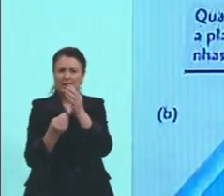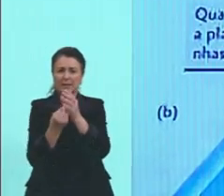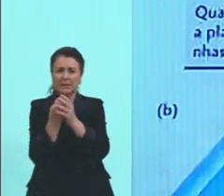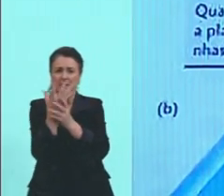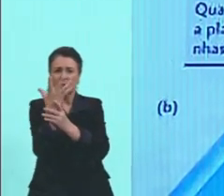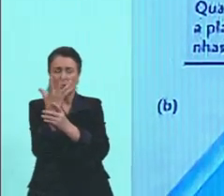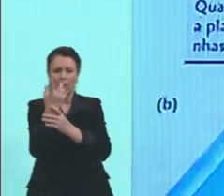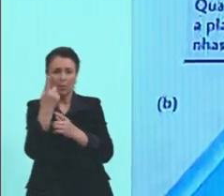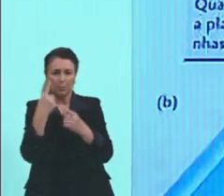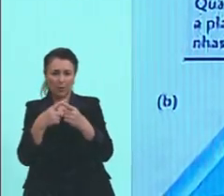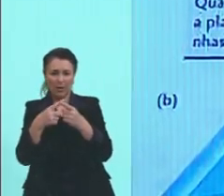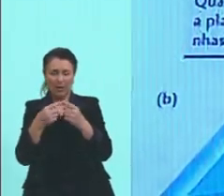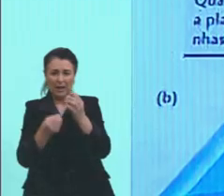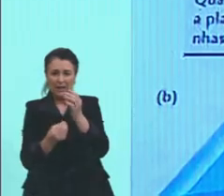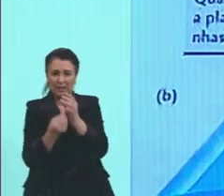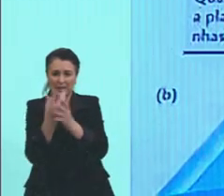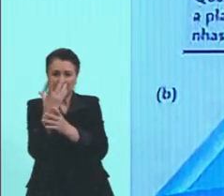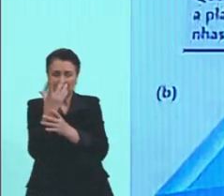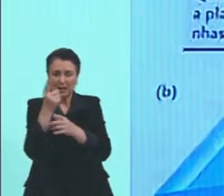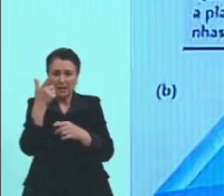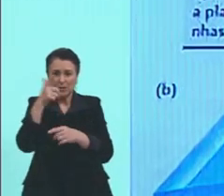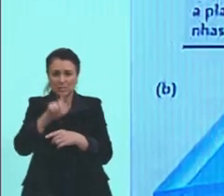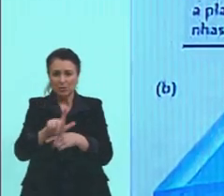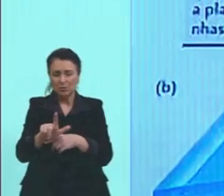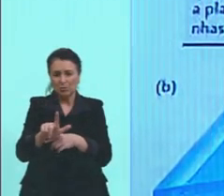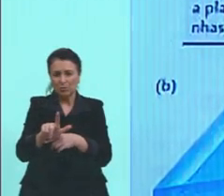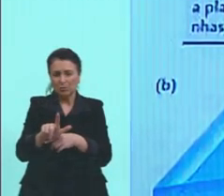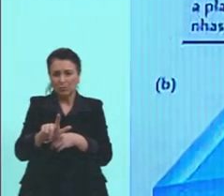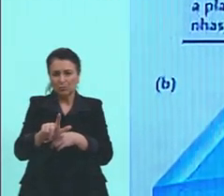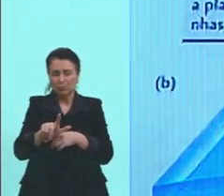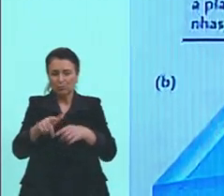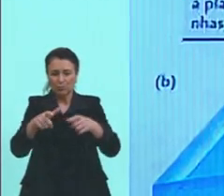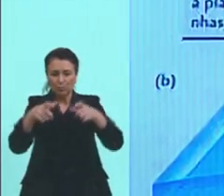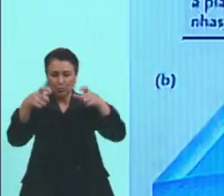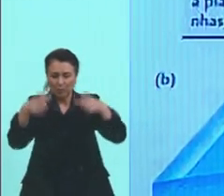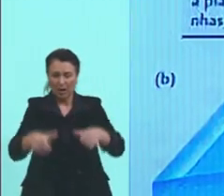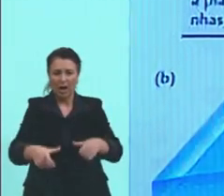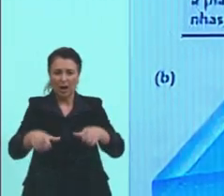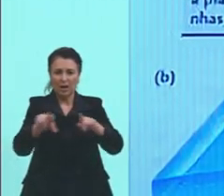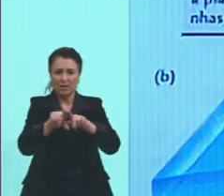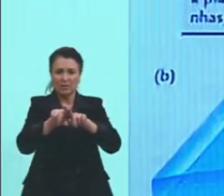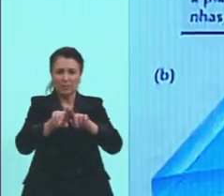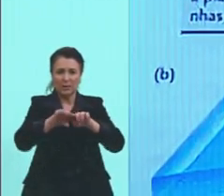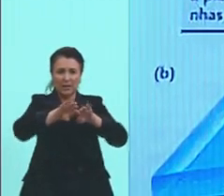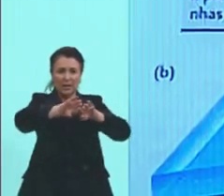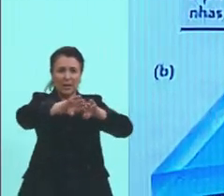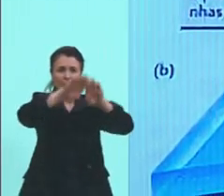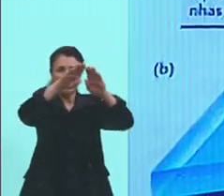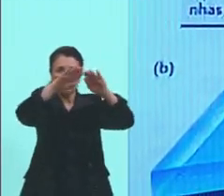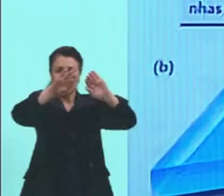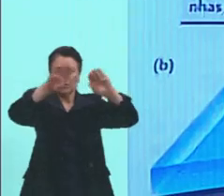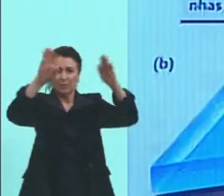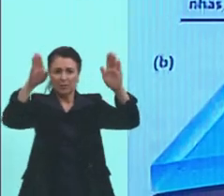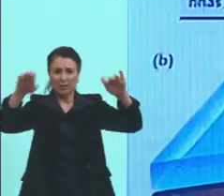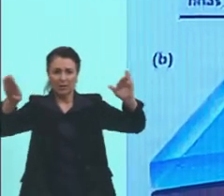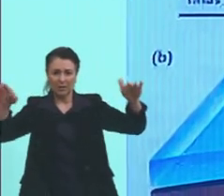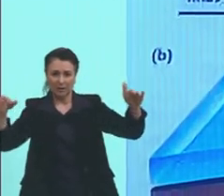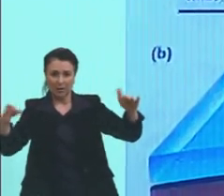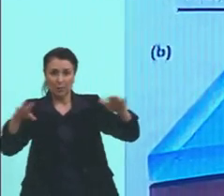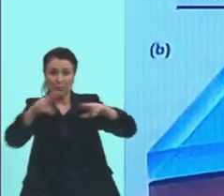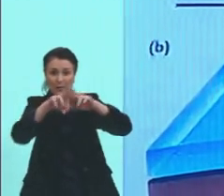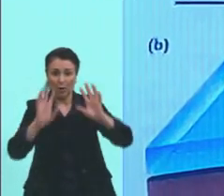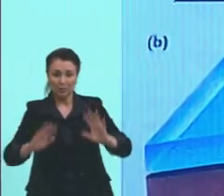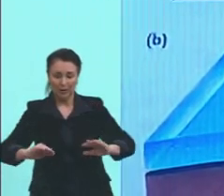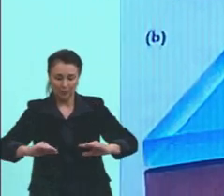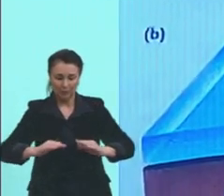né vai criar então novas terras né montanhas principalmente tá aqui nós já temos